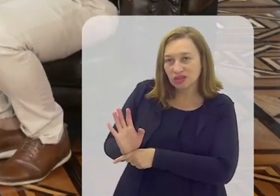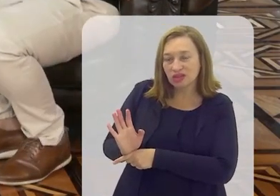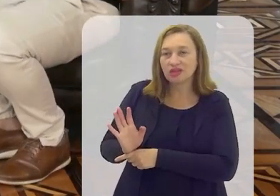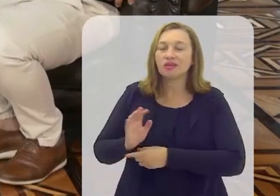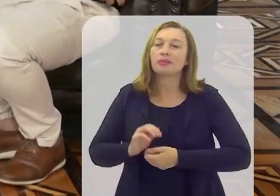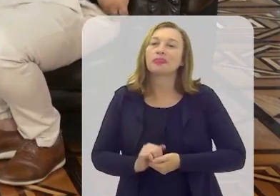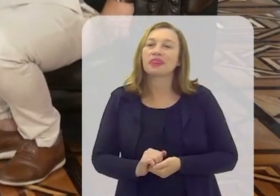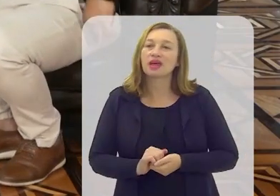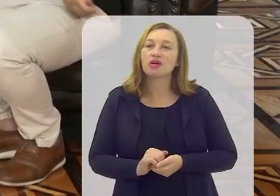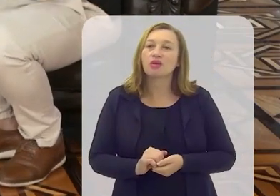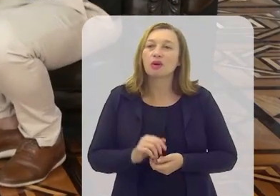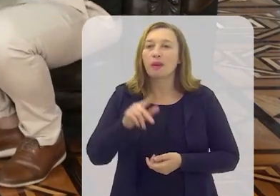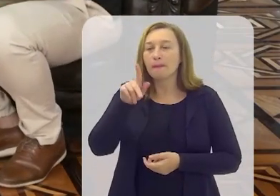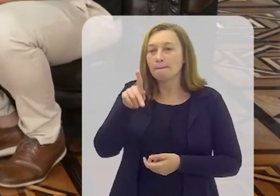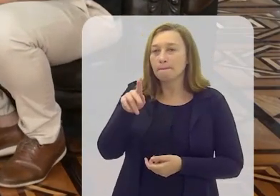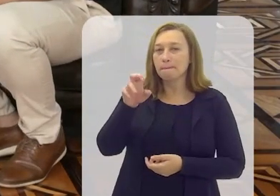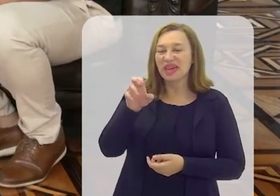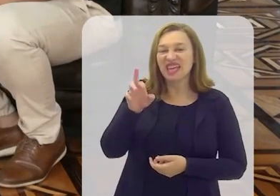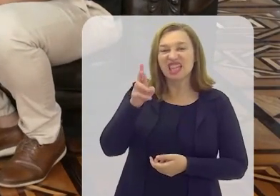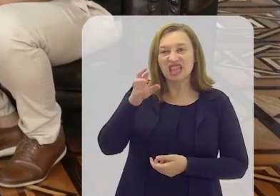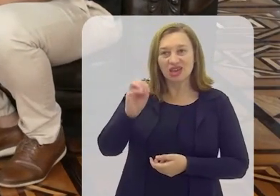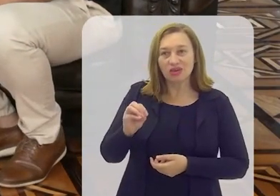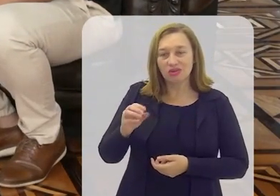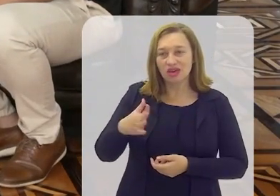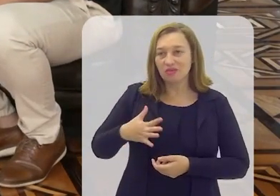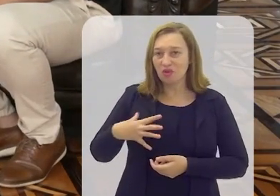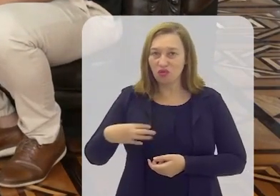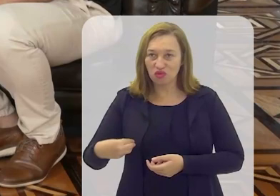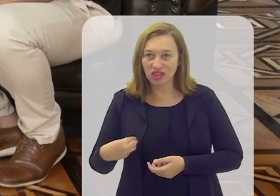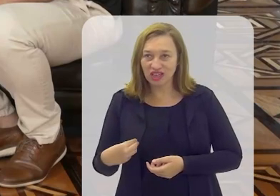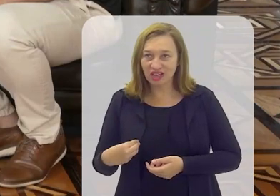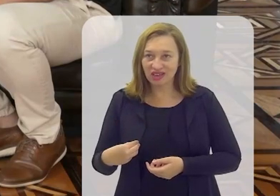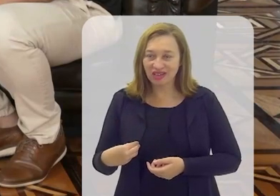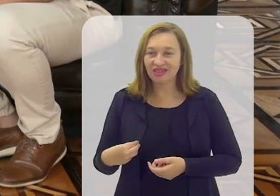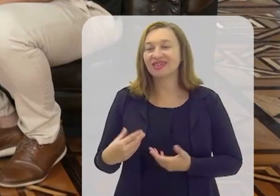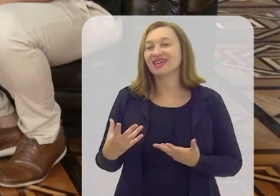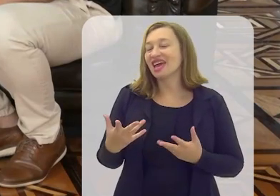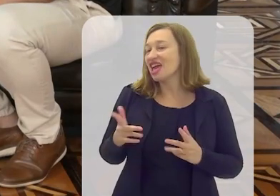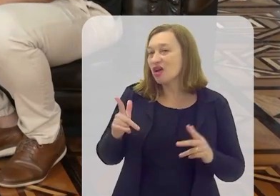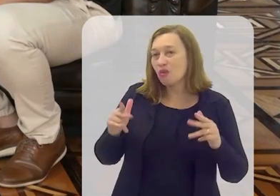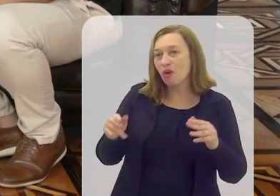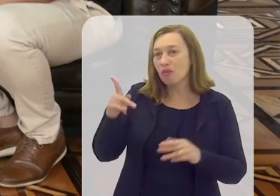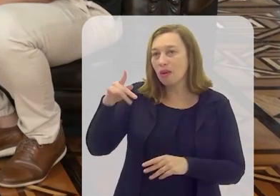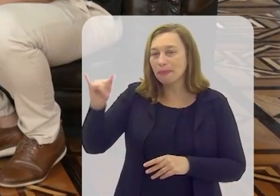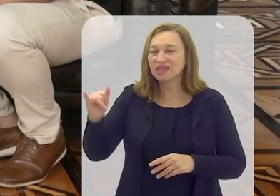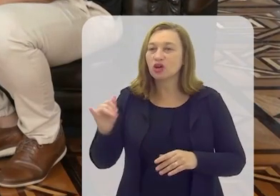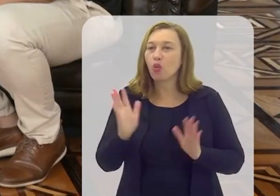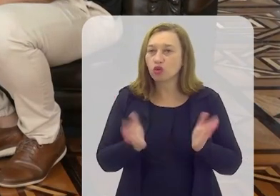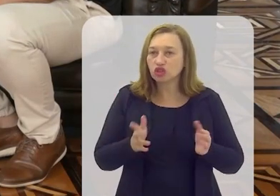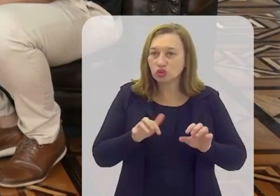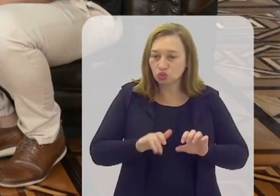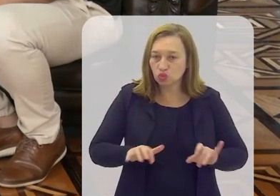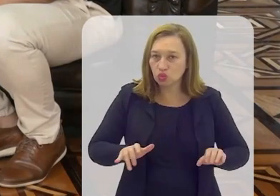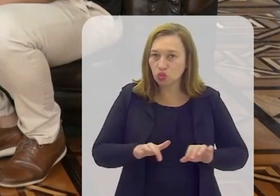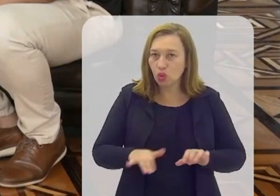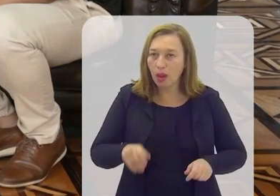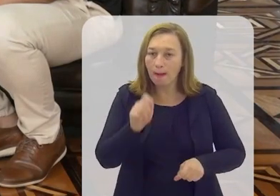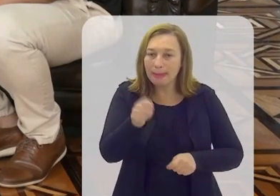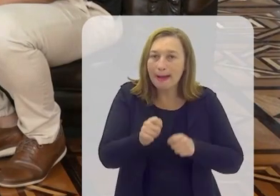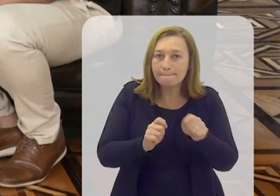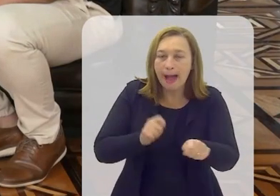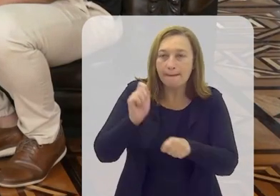canal Setequinhos. E o Pedrinho, que é meu filho, é muito parecido com ele, tem esse talento para artes. Hoje o Pedro toca teclado e